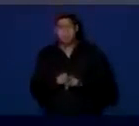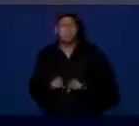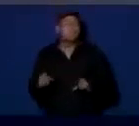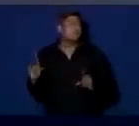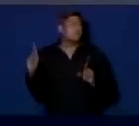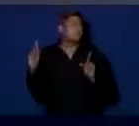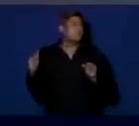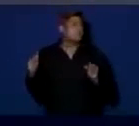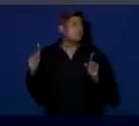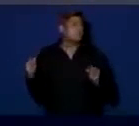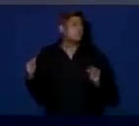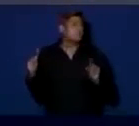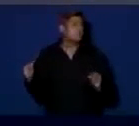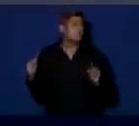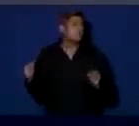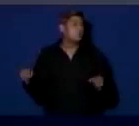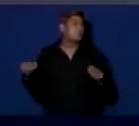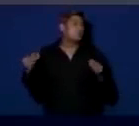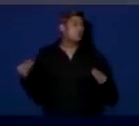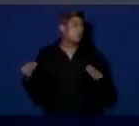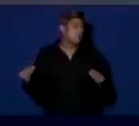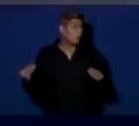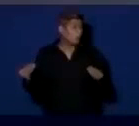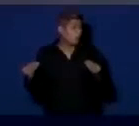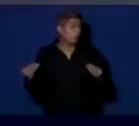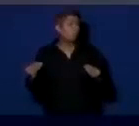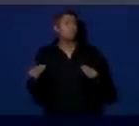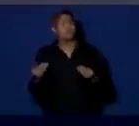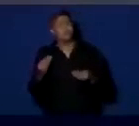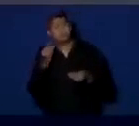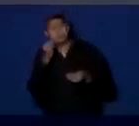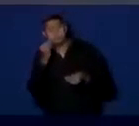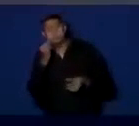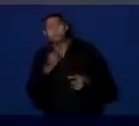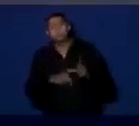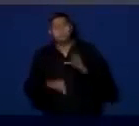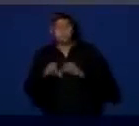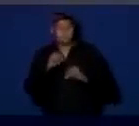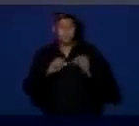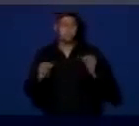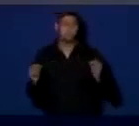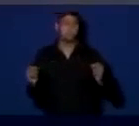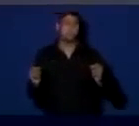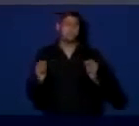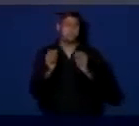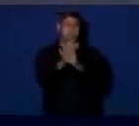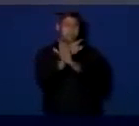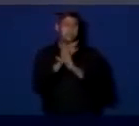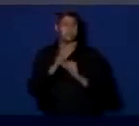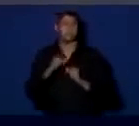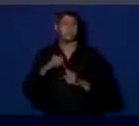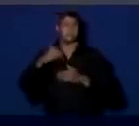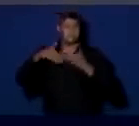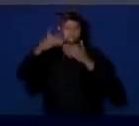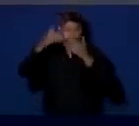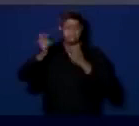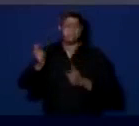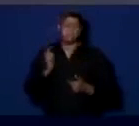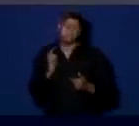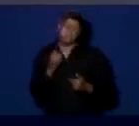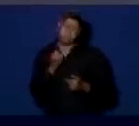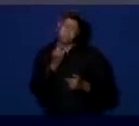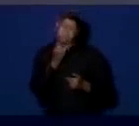que, como um outcome dessas medidas amargas, né, o crescimento viria.